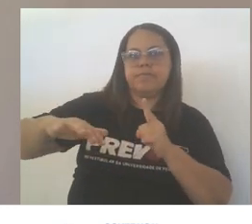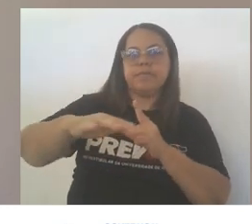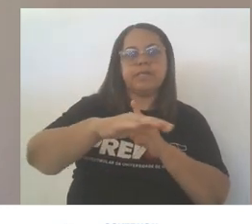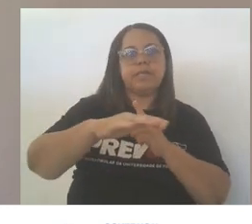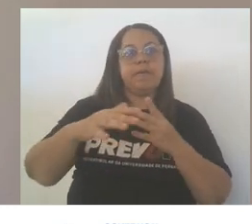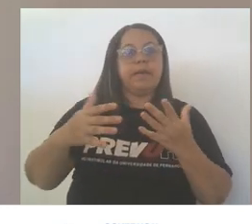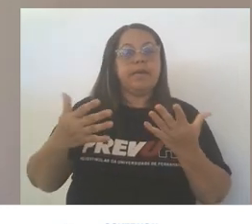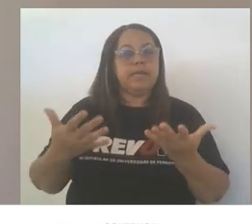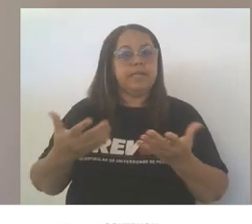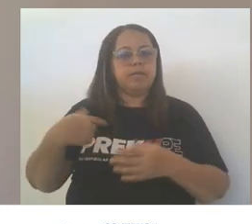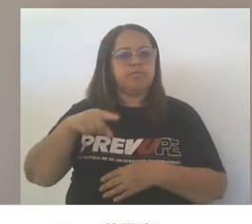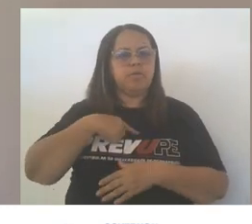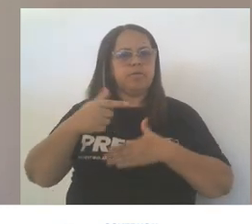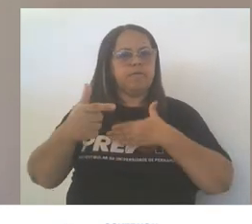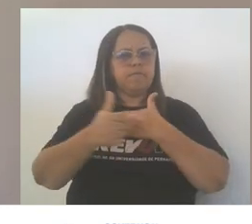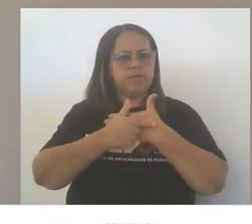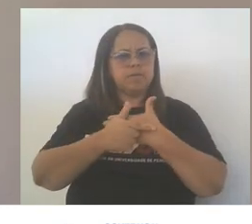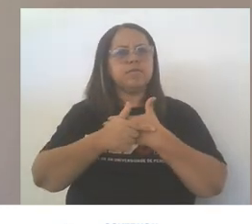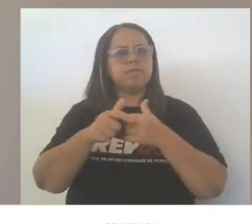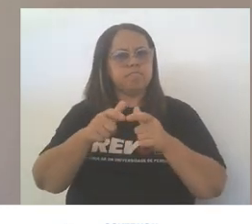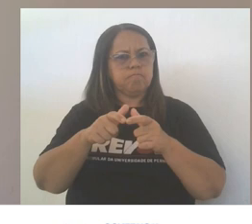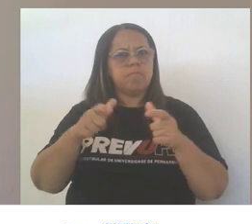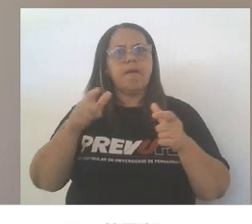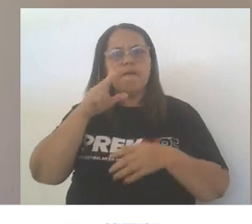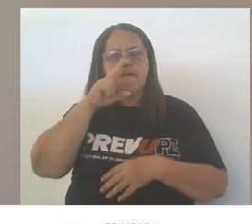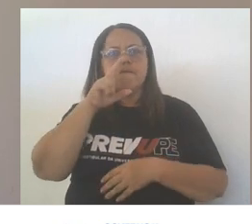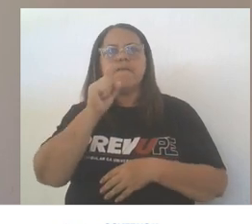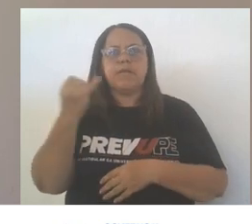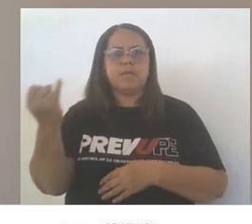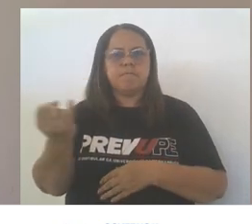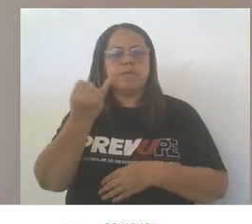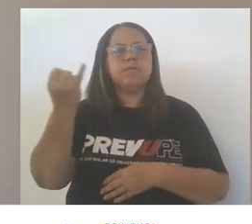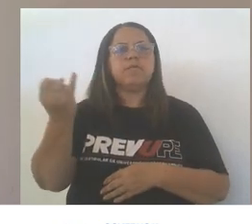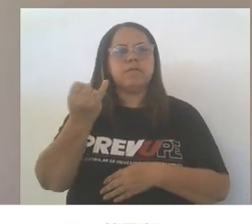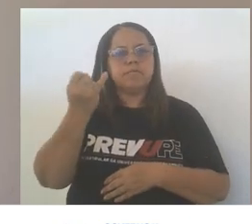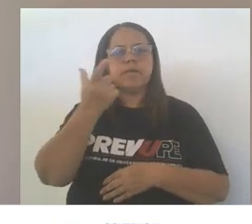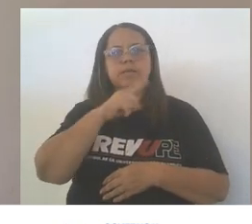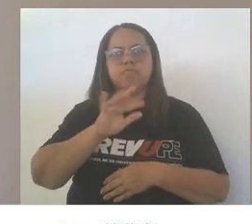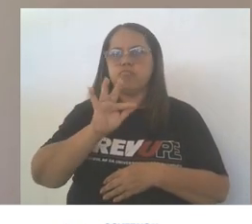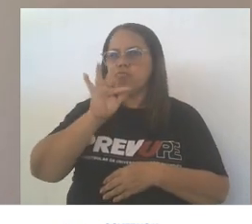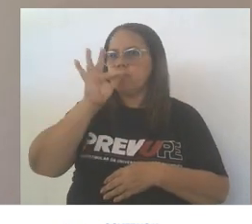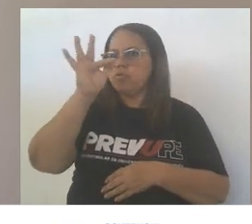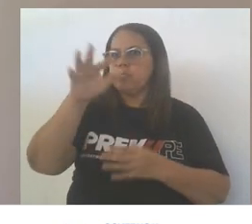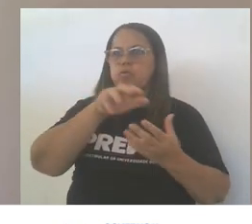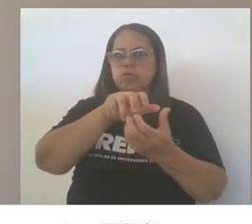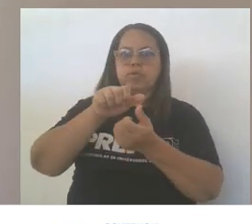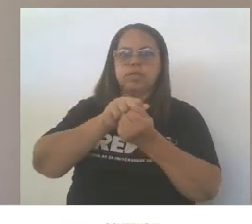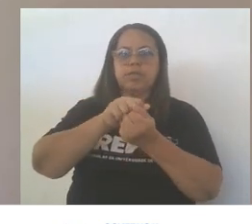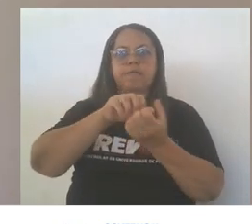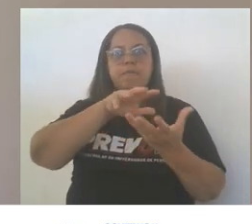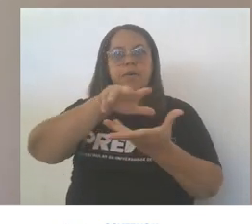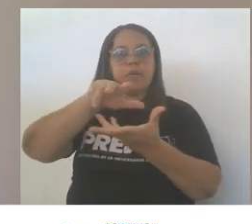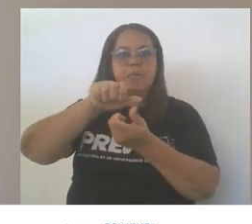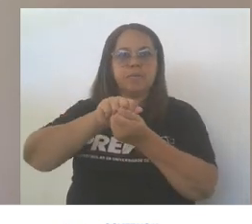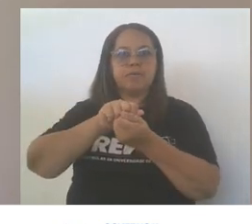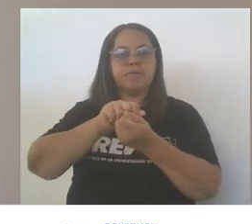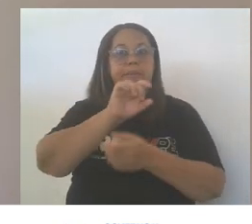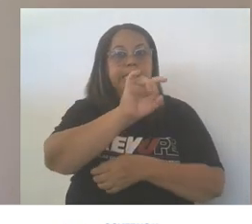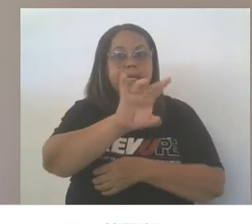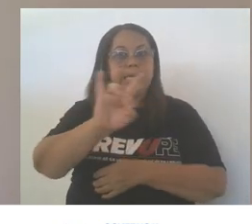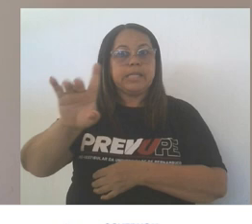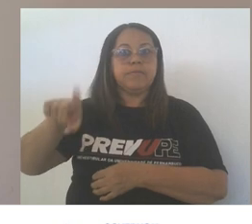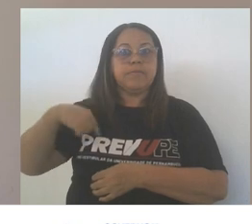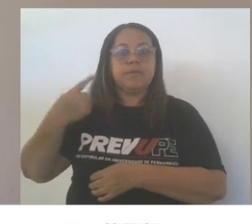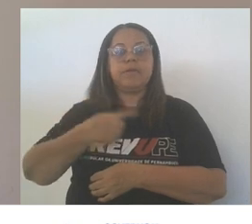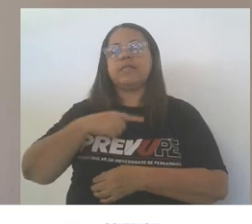papel na preservação ambiental é grande, pessoal, e crucial para garantir um futuro sustentável para o planeta. Cada um de nós